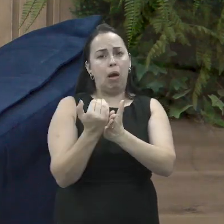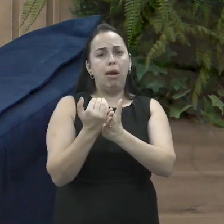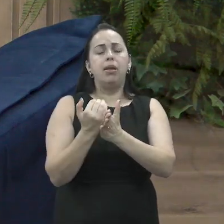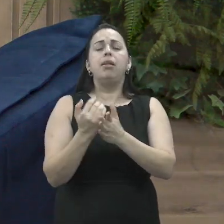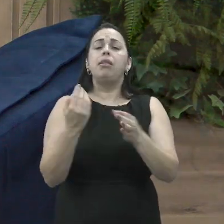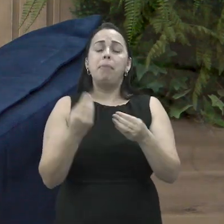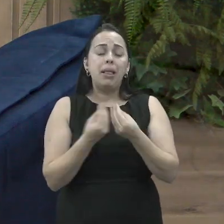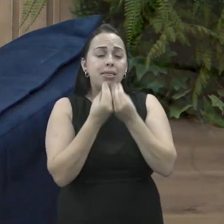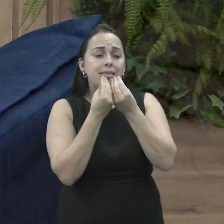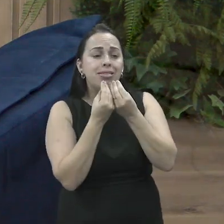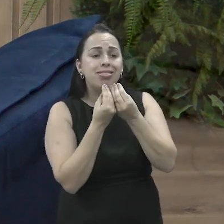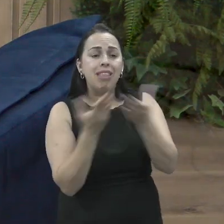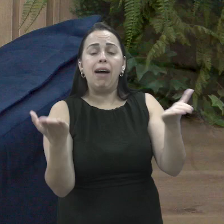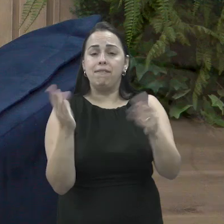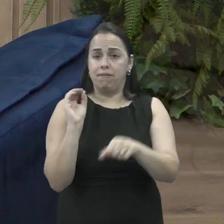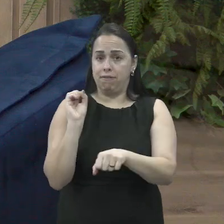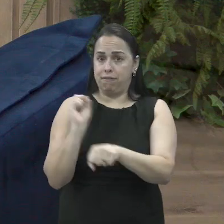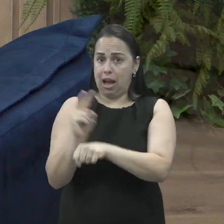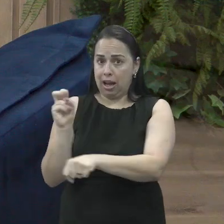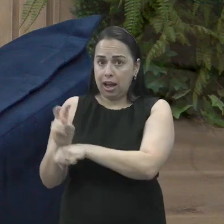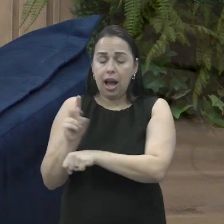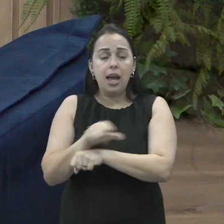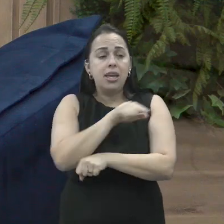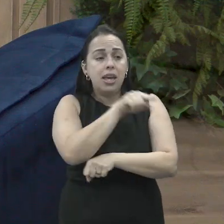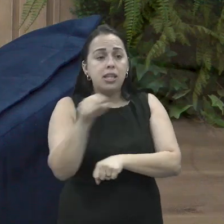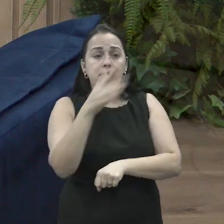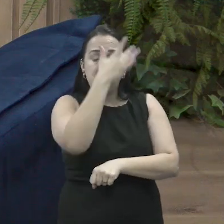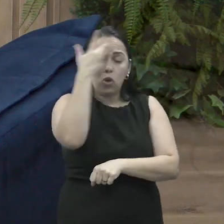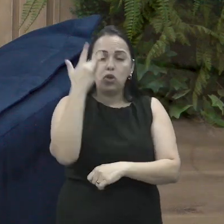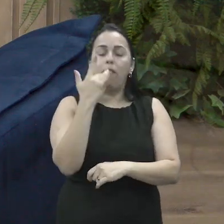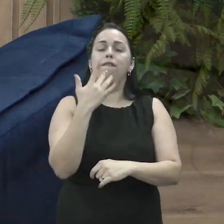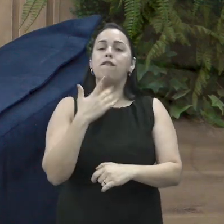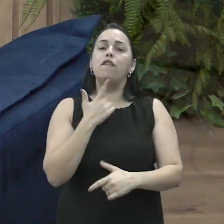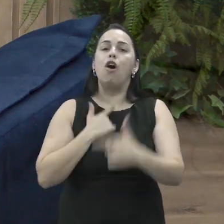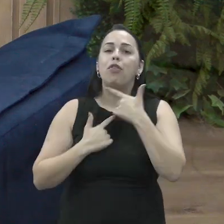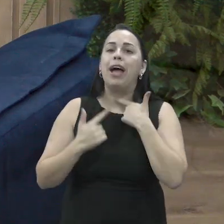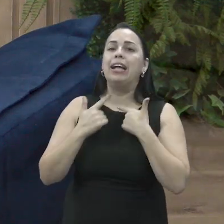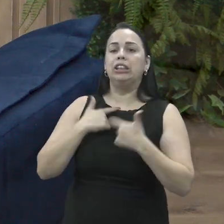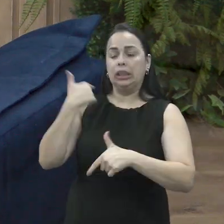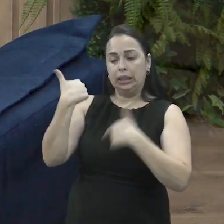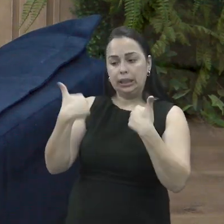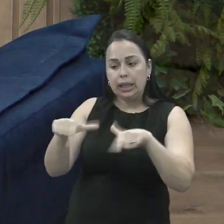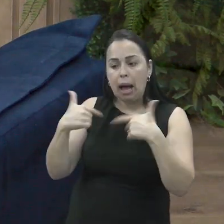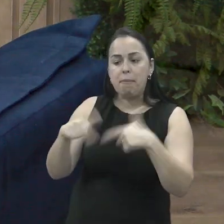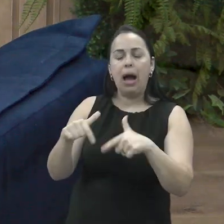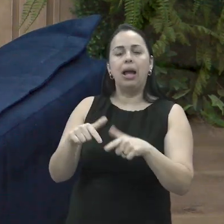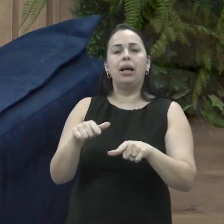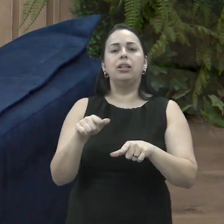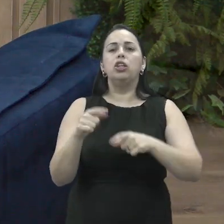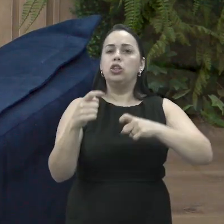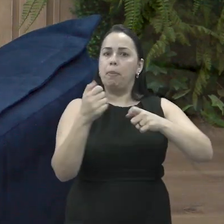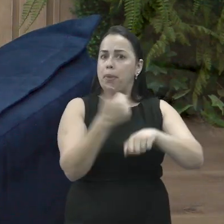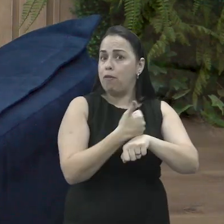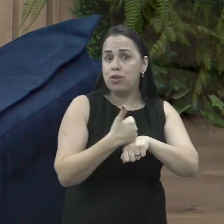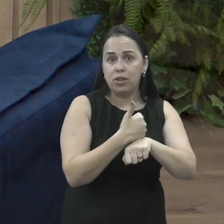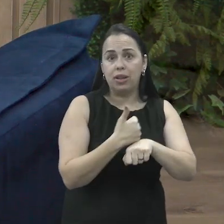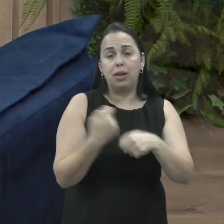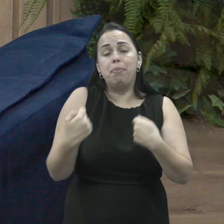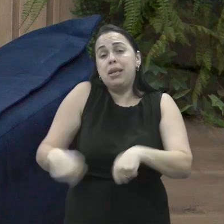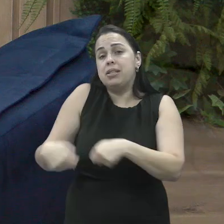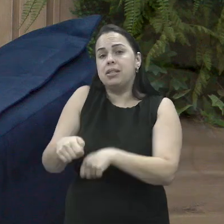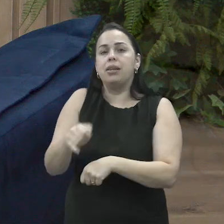E você ofertar as vagas e você conseguir atrair esses